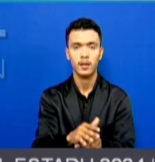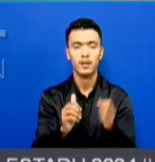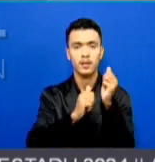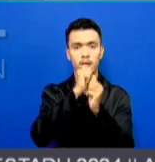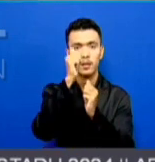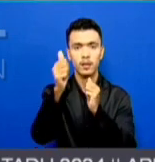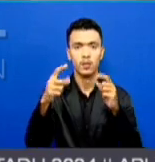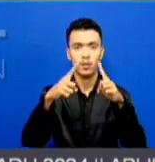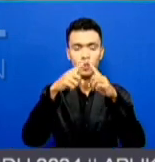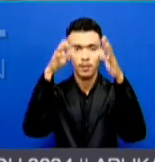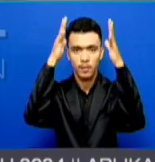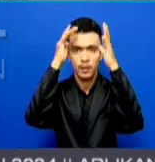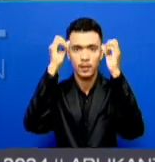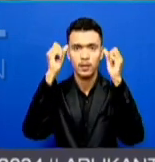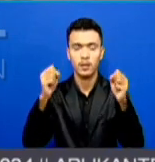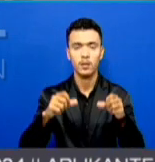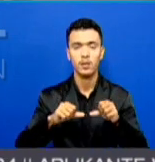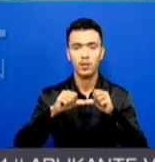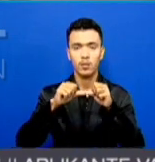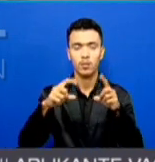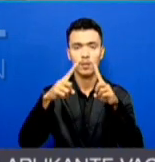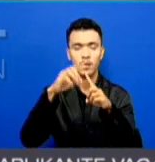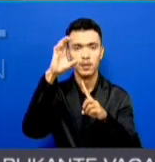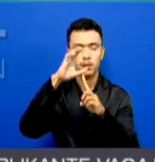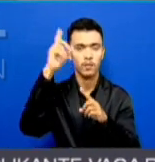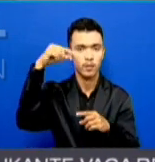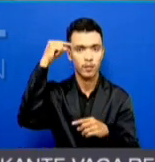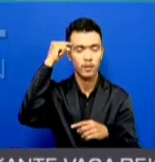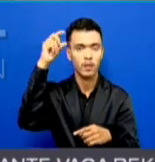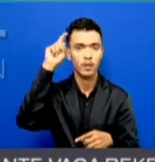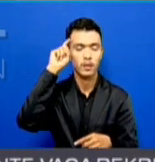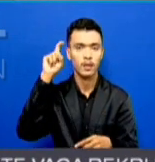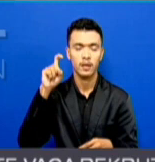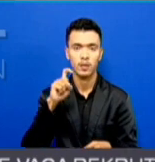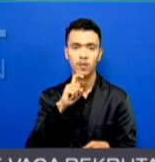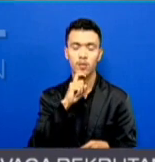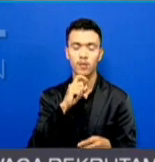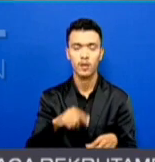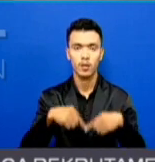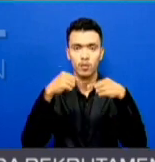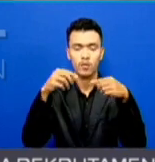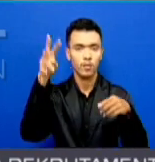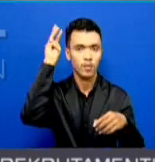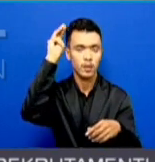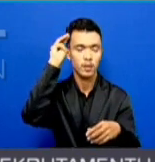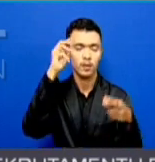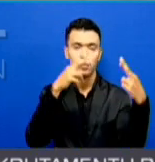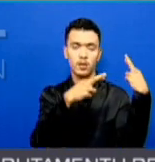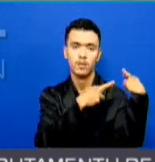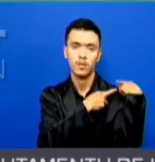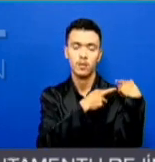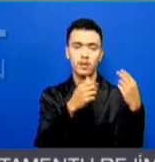retoba Presidente da República, onde retuta o chefe de governo Cairala Xanana Guzmão, ato orienta ministério